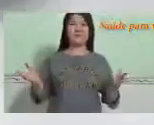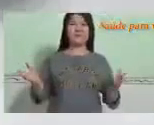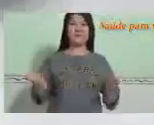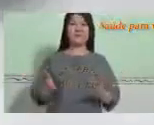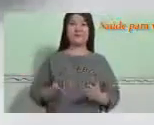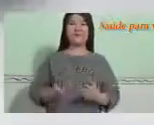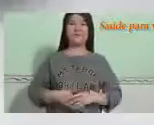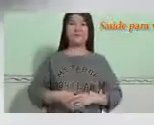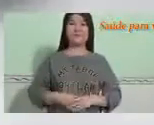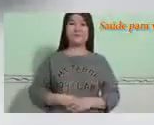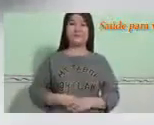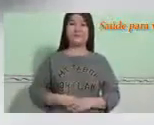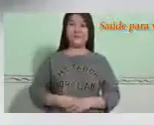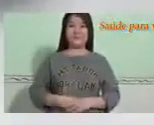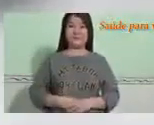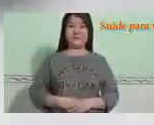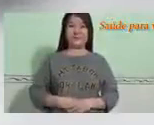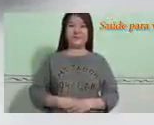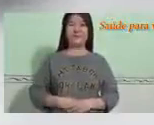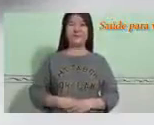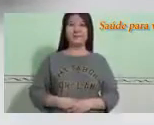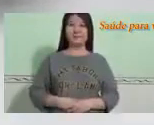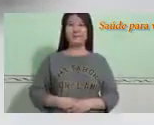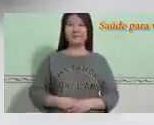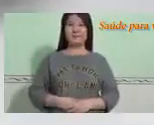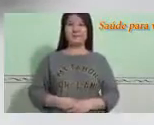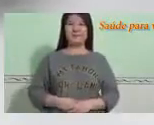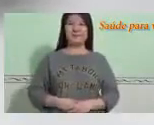benefício também no controle dos triglicerídeos.